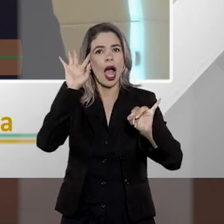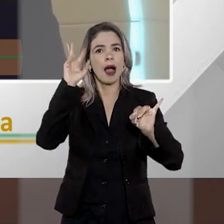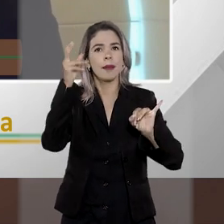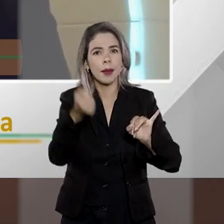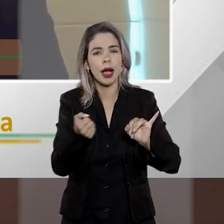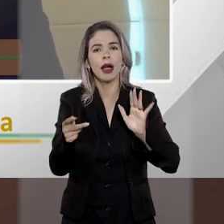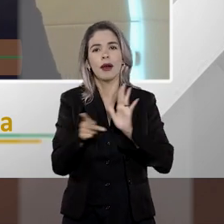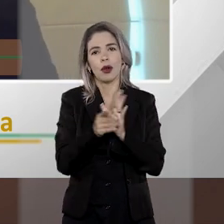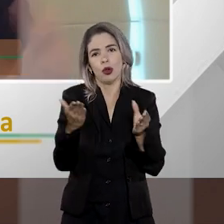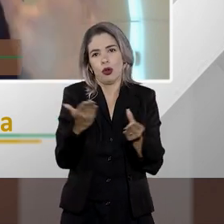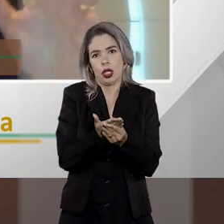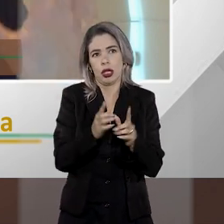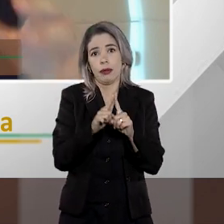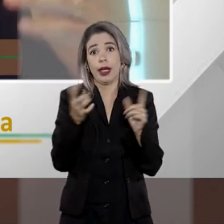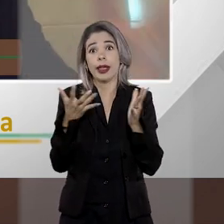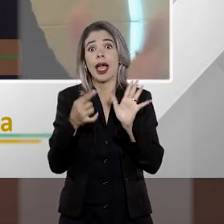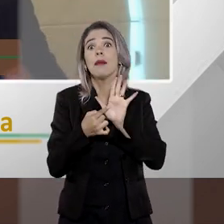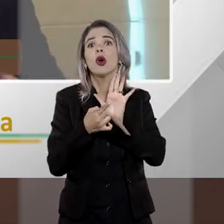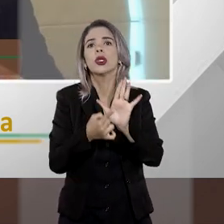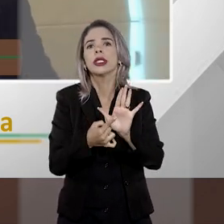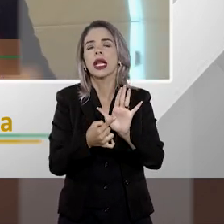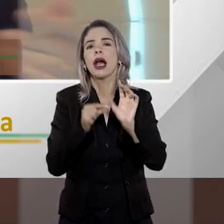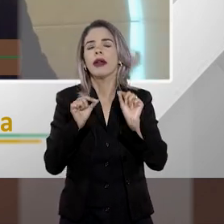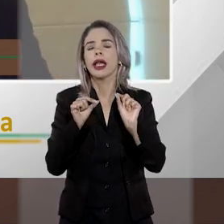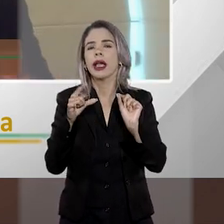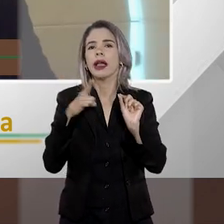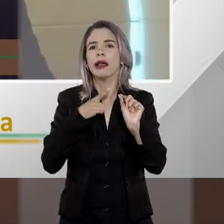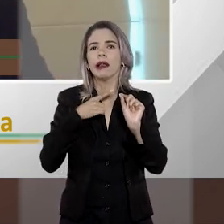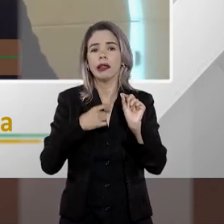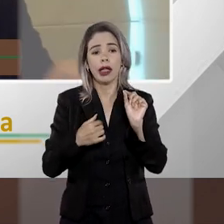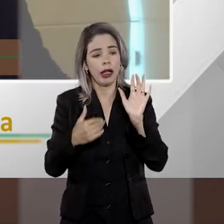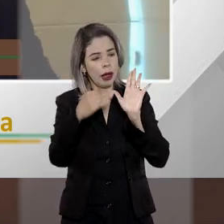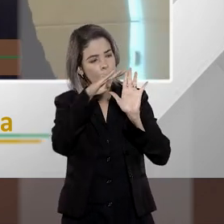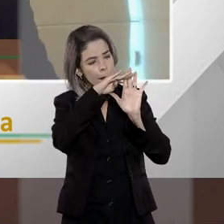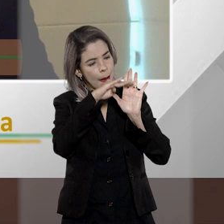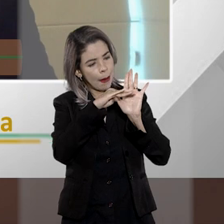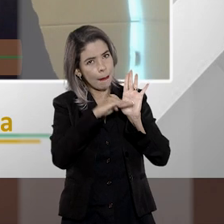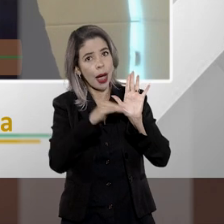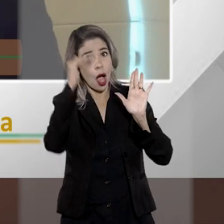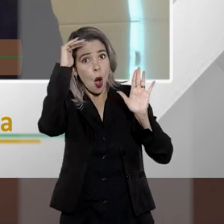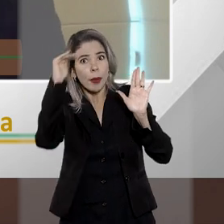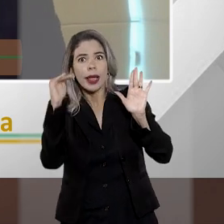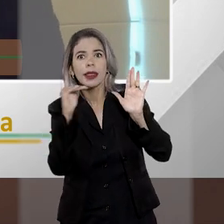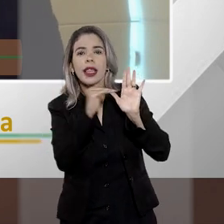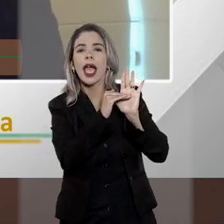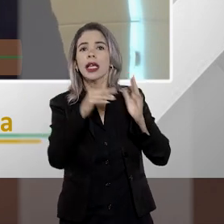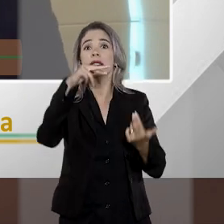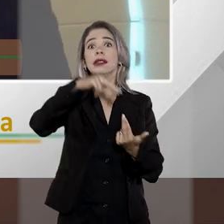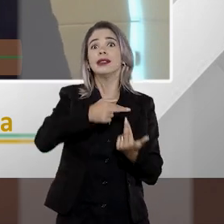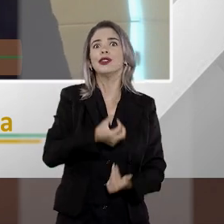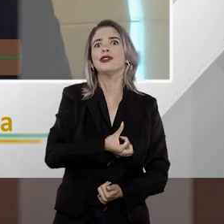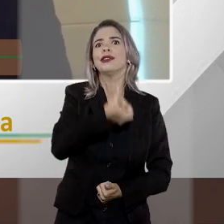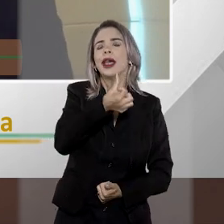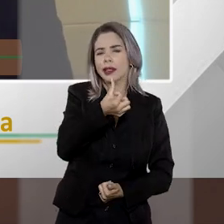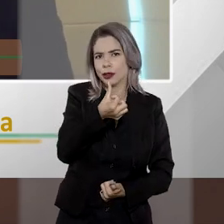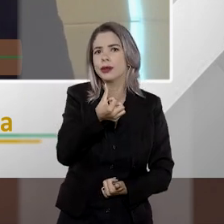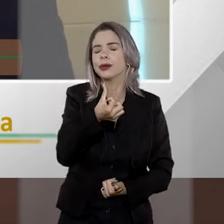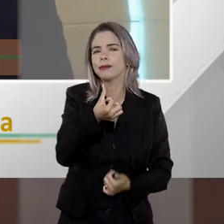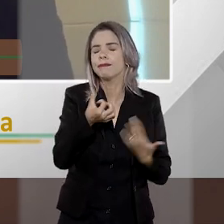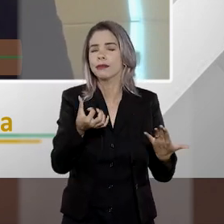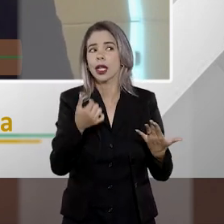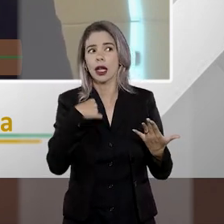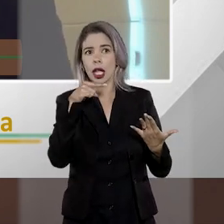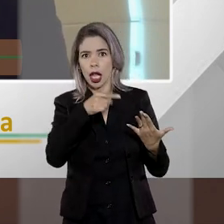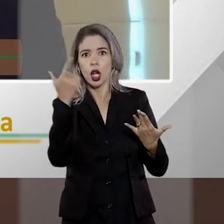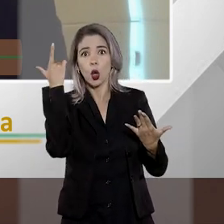condenatória e quer, por exemplo, demonstrar que atende ao inciso sexto ali do 318. Para que